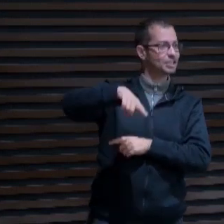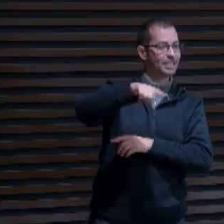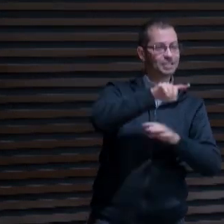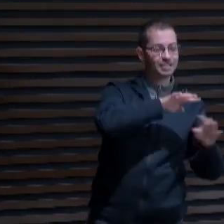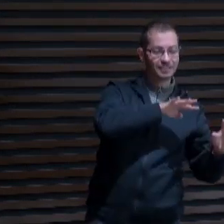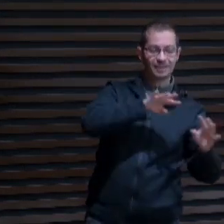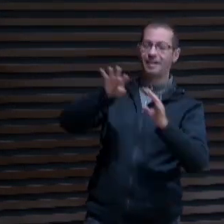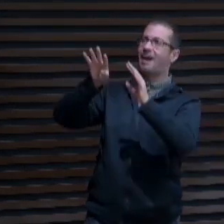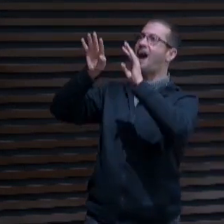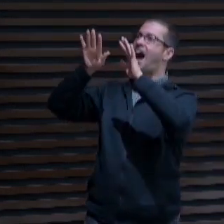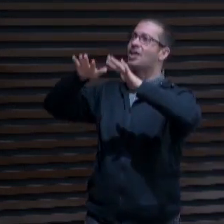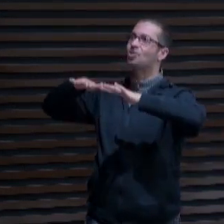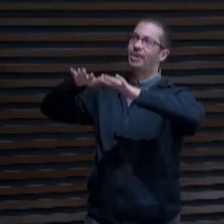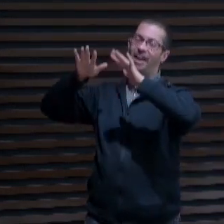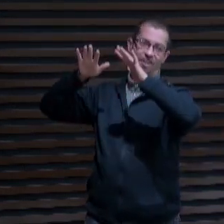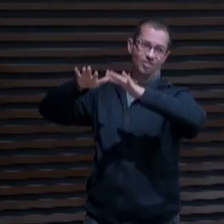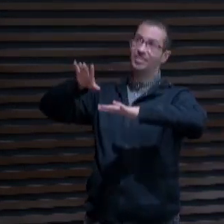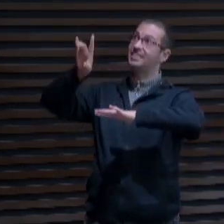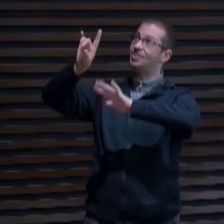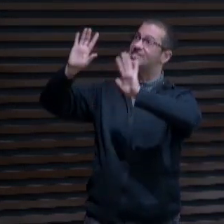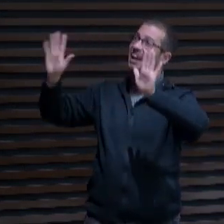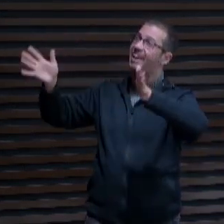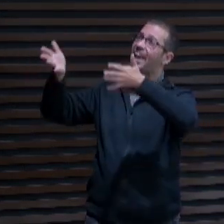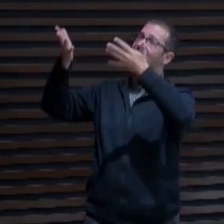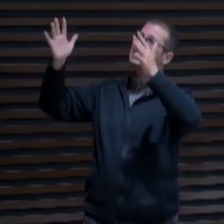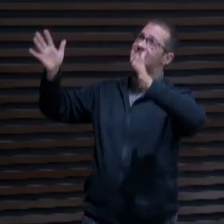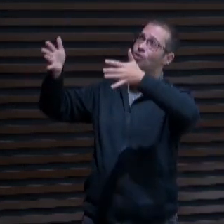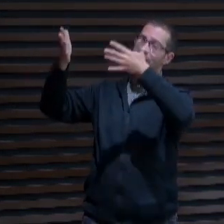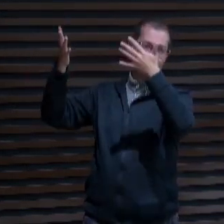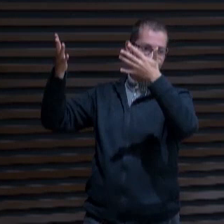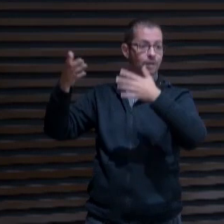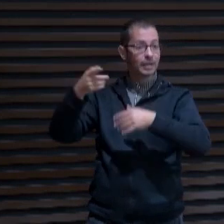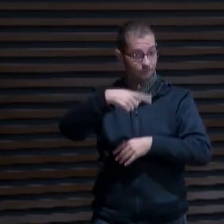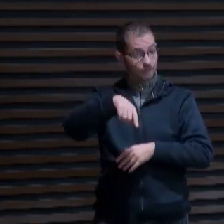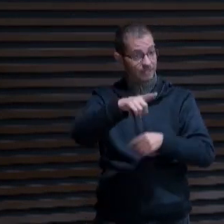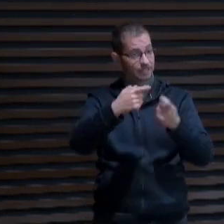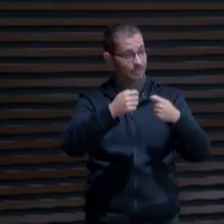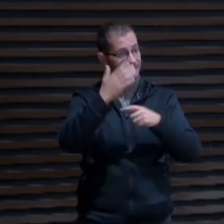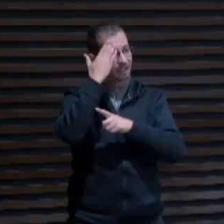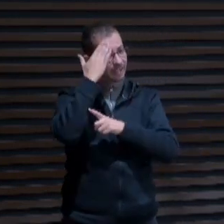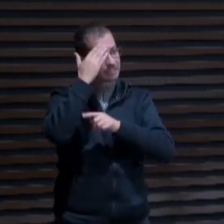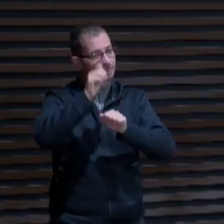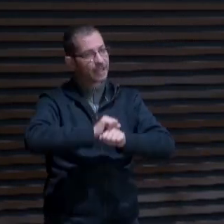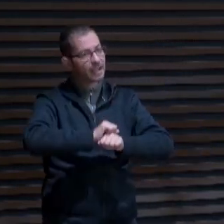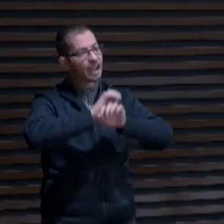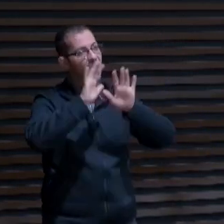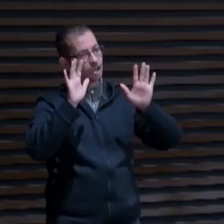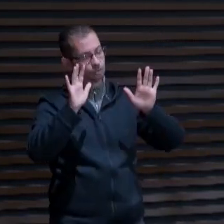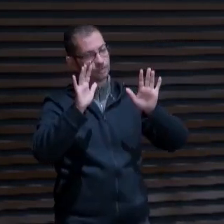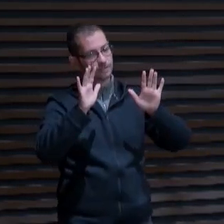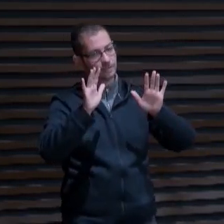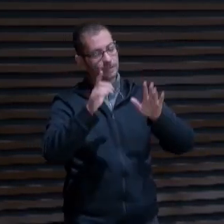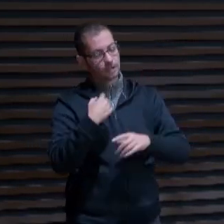sendo exaltado. E se cada um de nós tem isso tão claro em nossas mentes, ao ponto de sermos essa